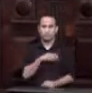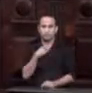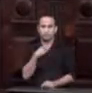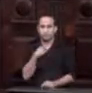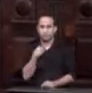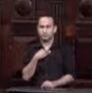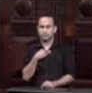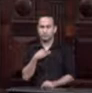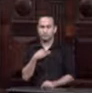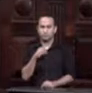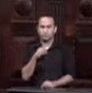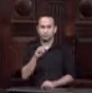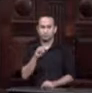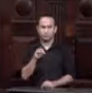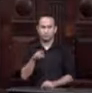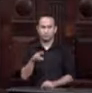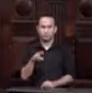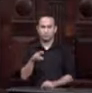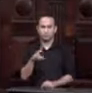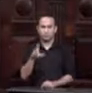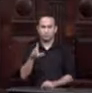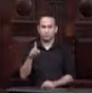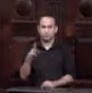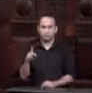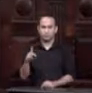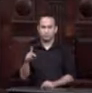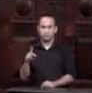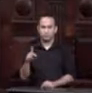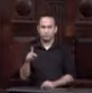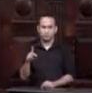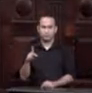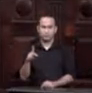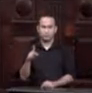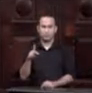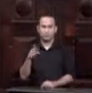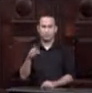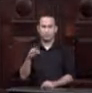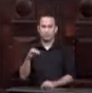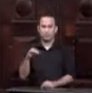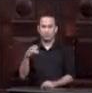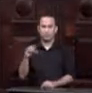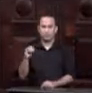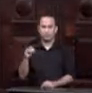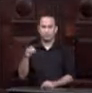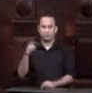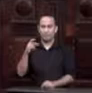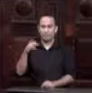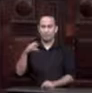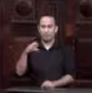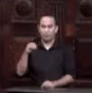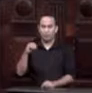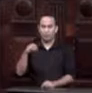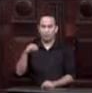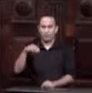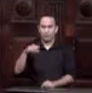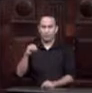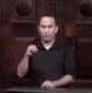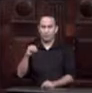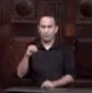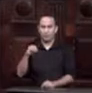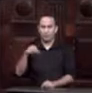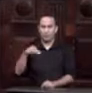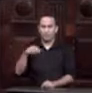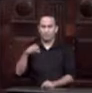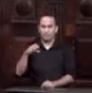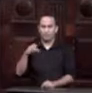Rocha, Osório, Luiz Paulo. Bancada do PSOL, Flávio Serafini, Eliomar, Paulo Ramos, Marcelo